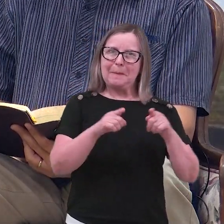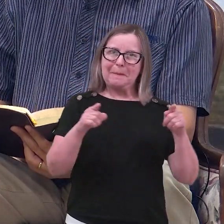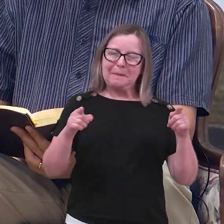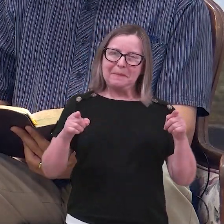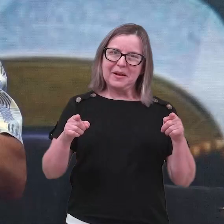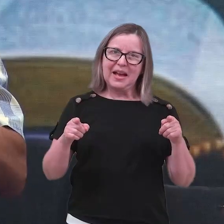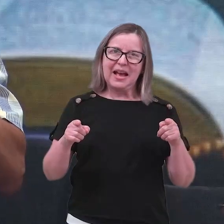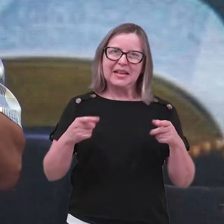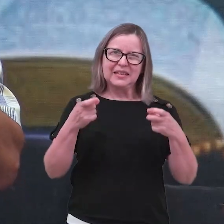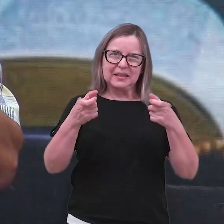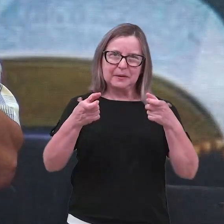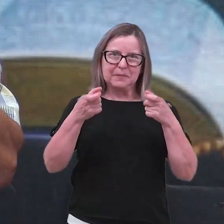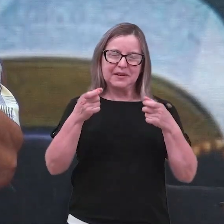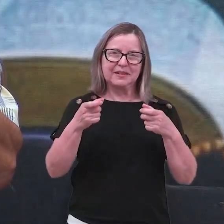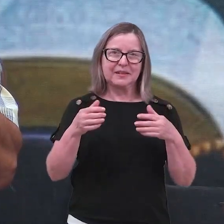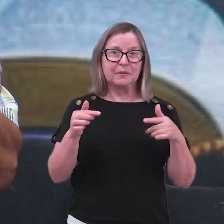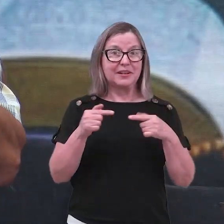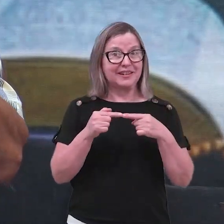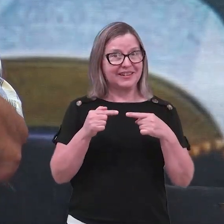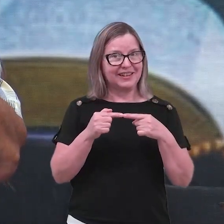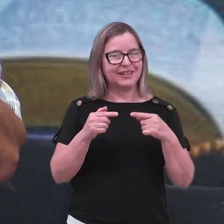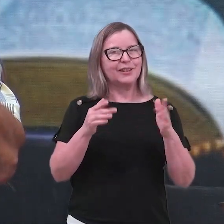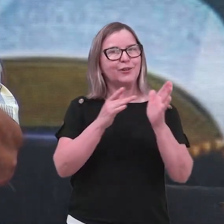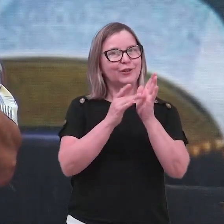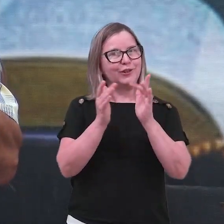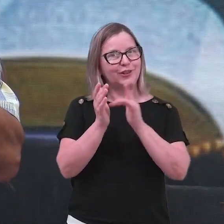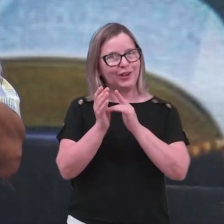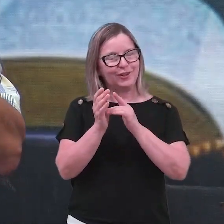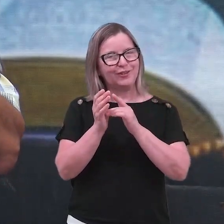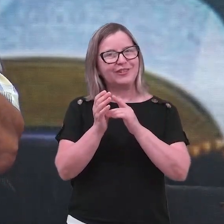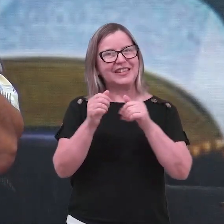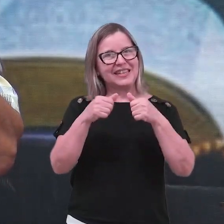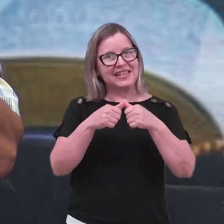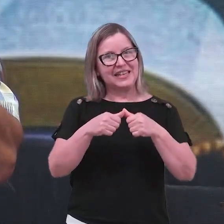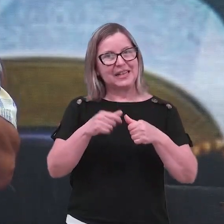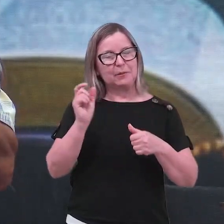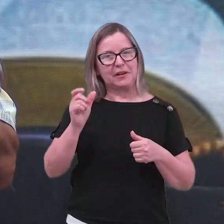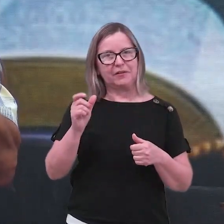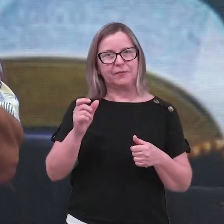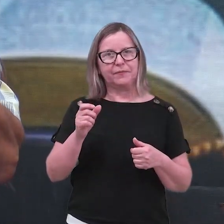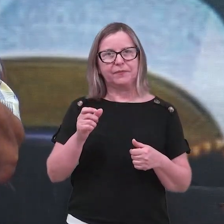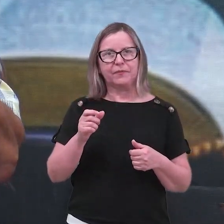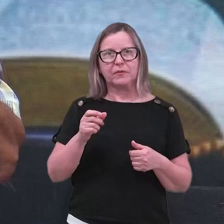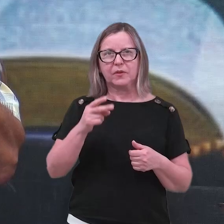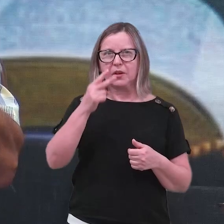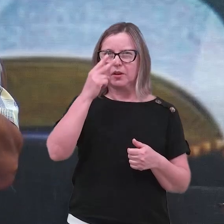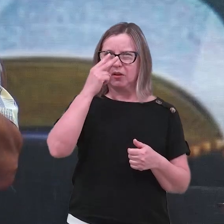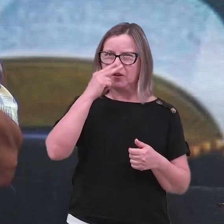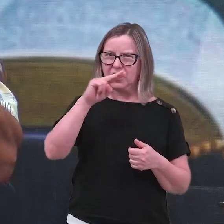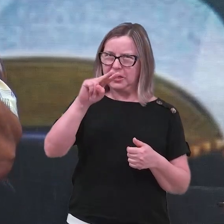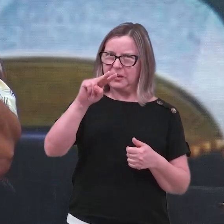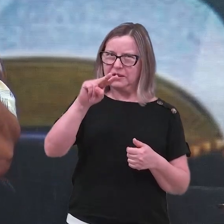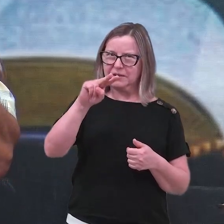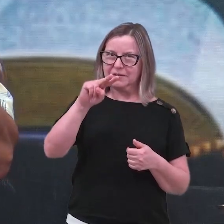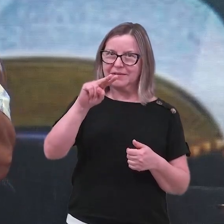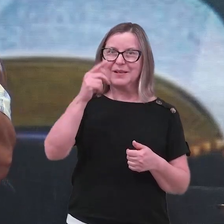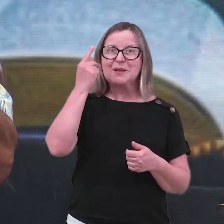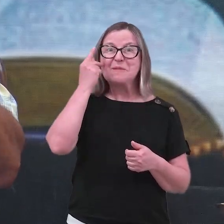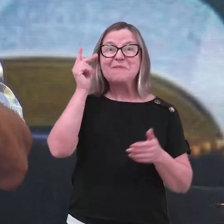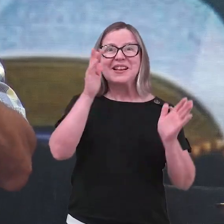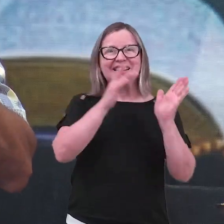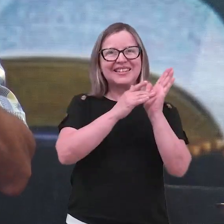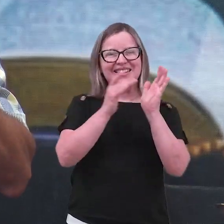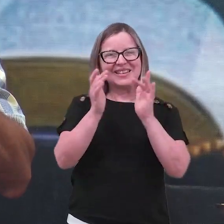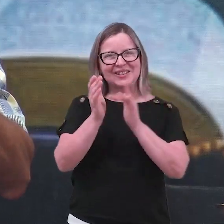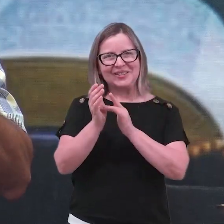palavra aqui. Ó. O escritor aos Hebreus diz assim, olhando firmemente, fixamente para